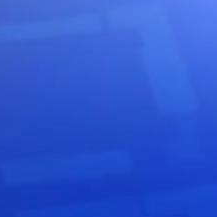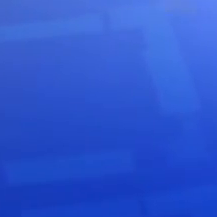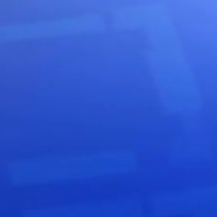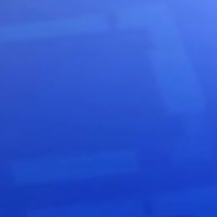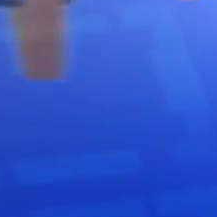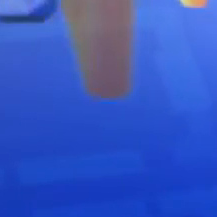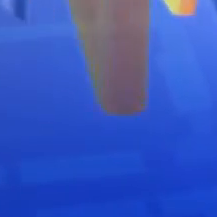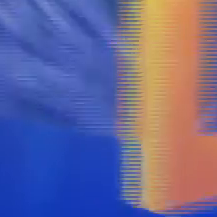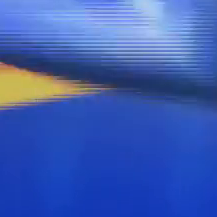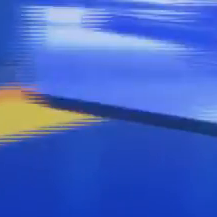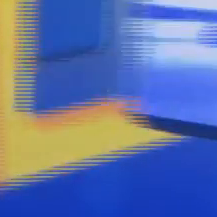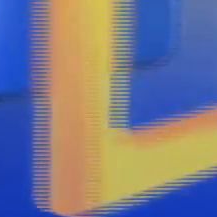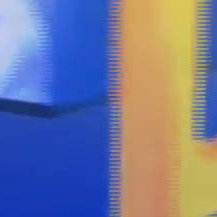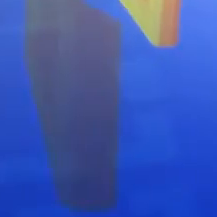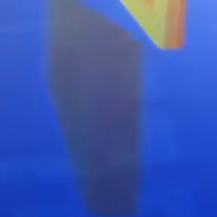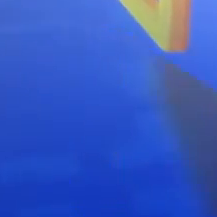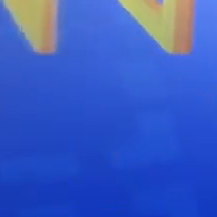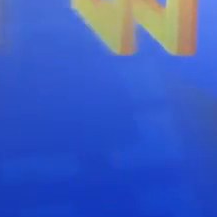Tchau.